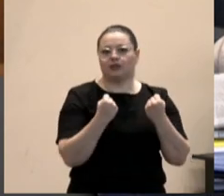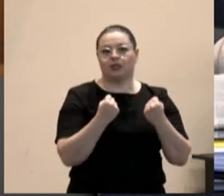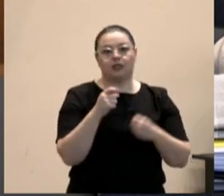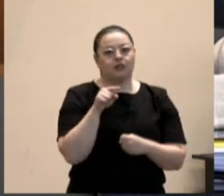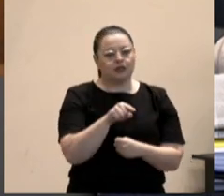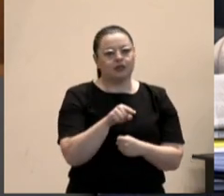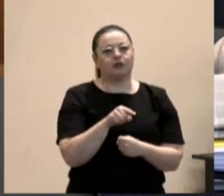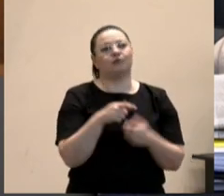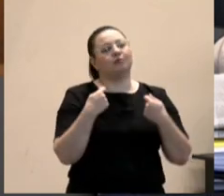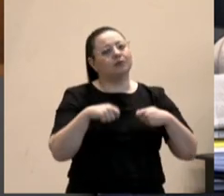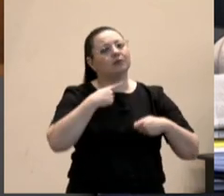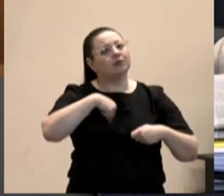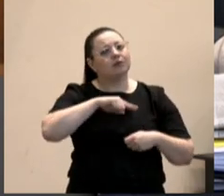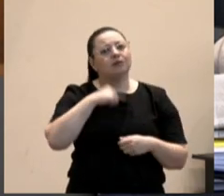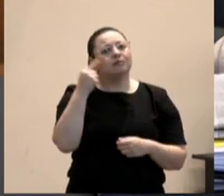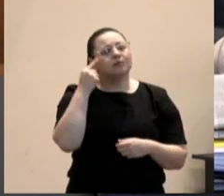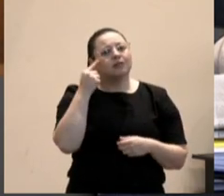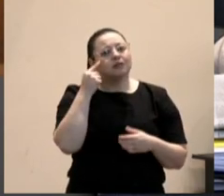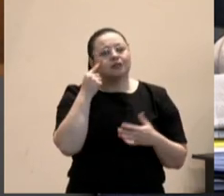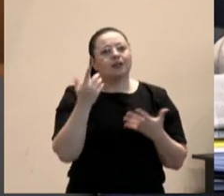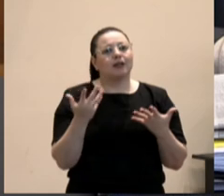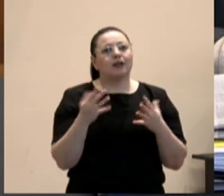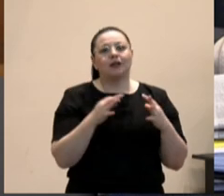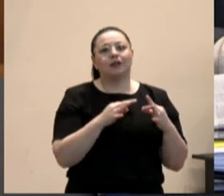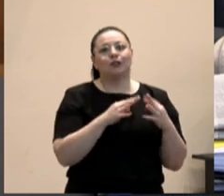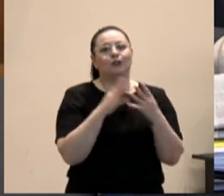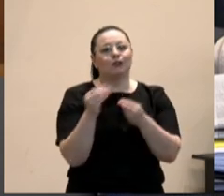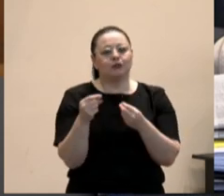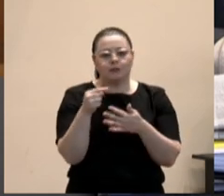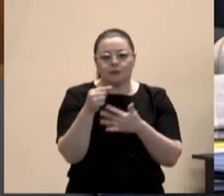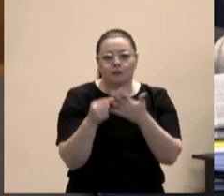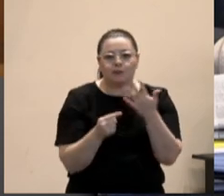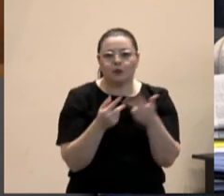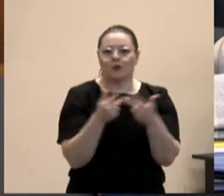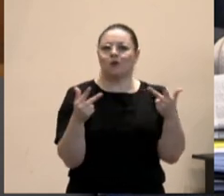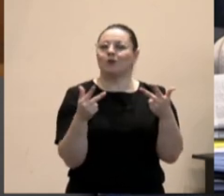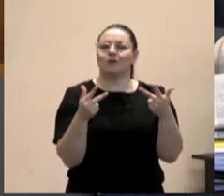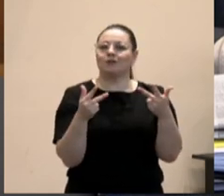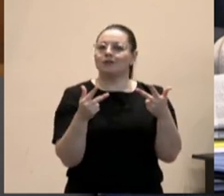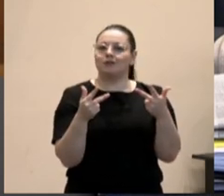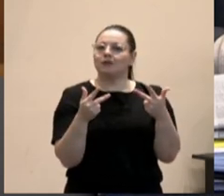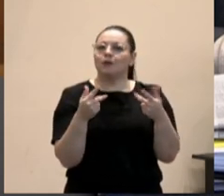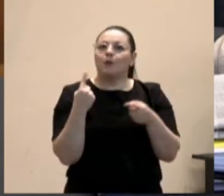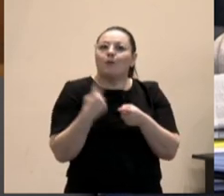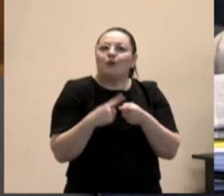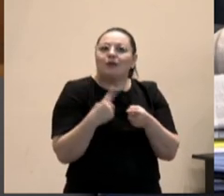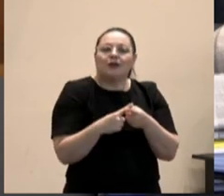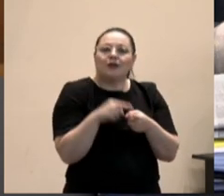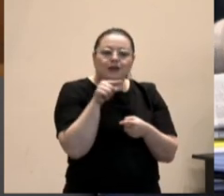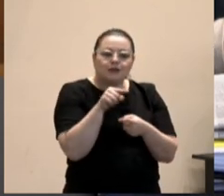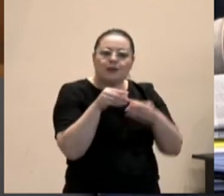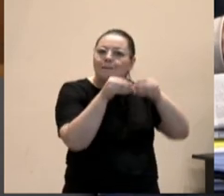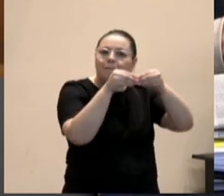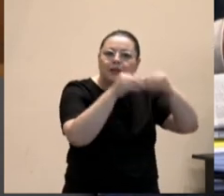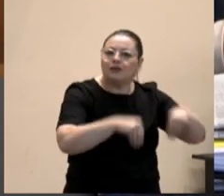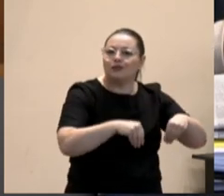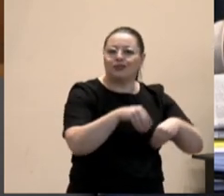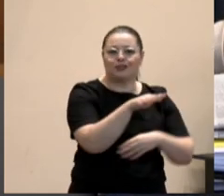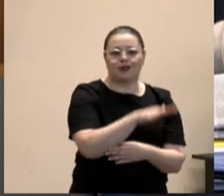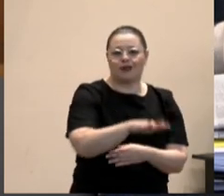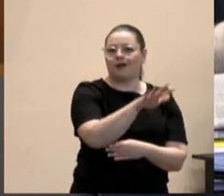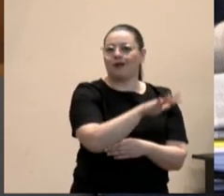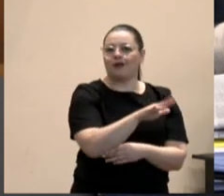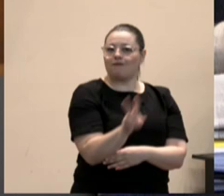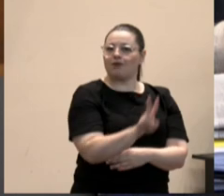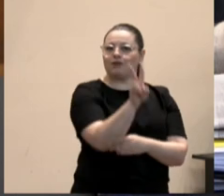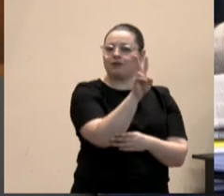pensar nas implicações que isso acarreta, na precarização docente, na valorização do